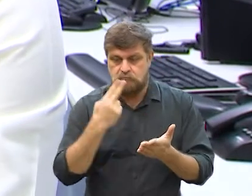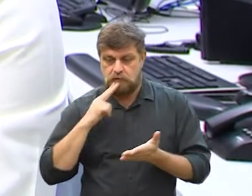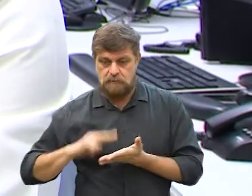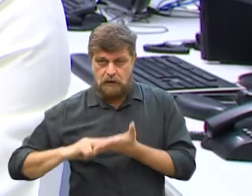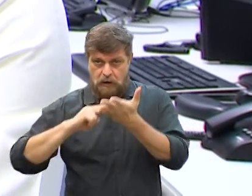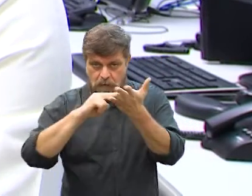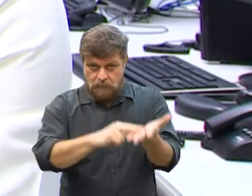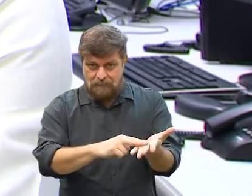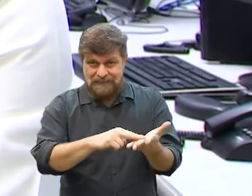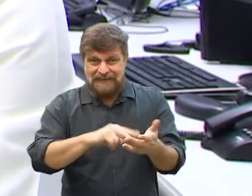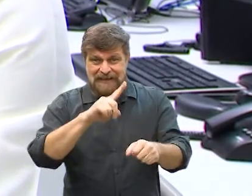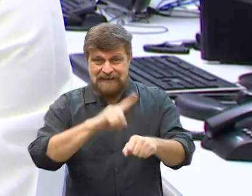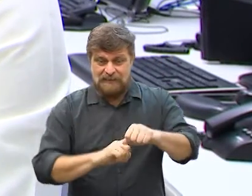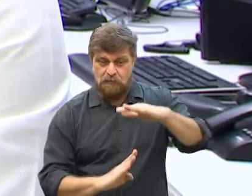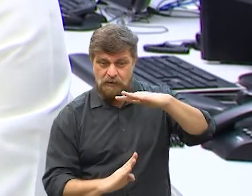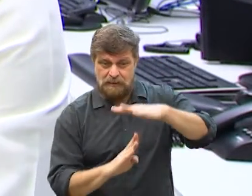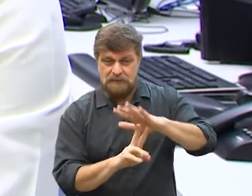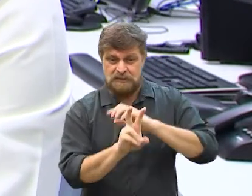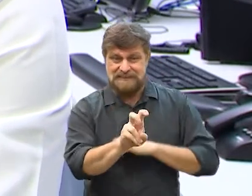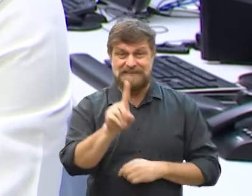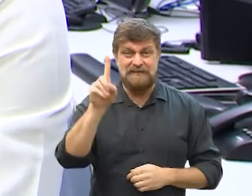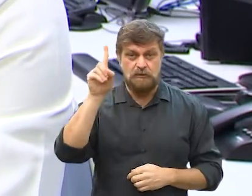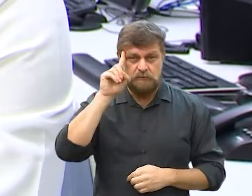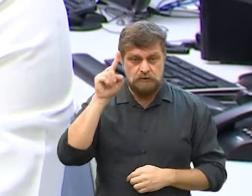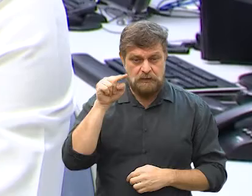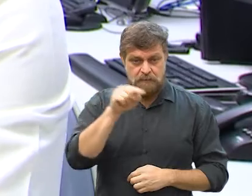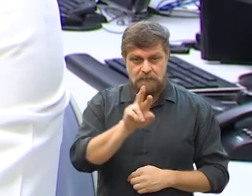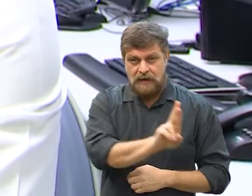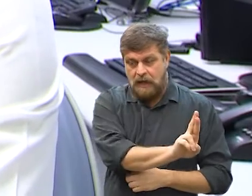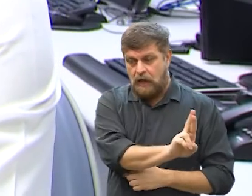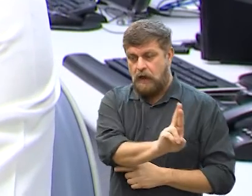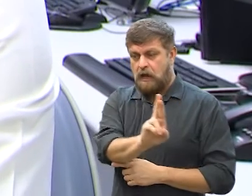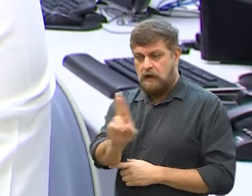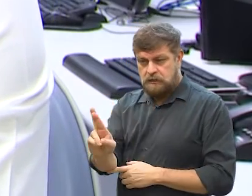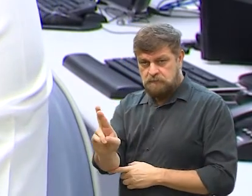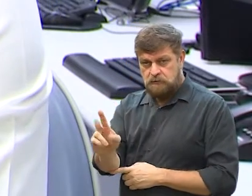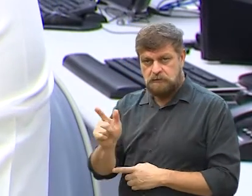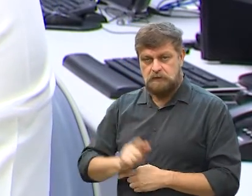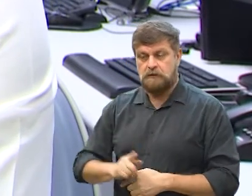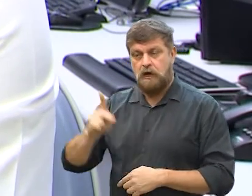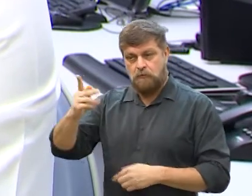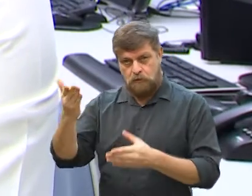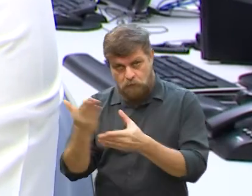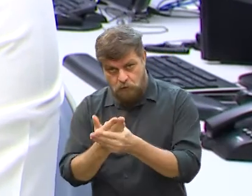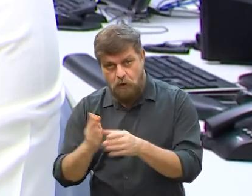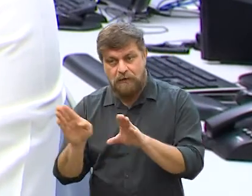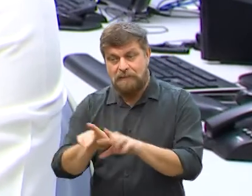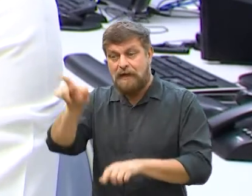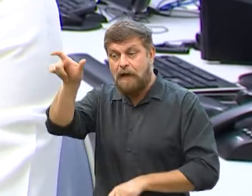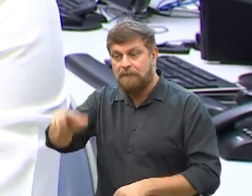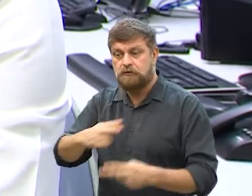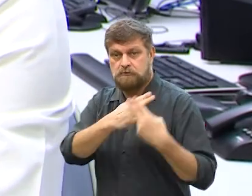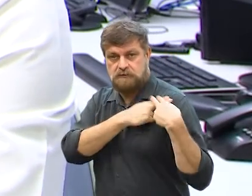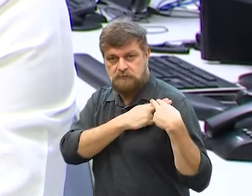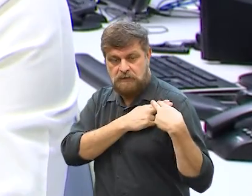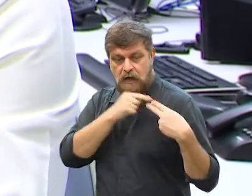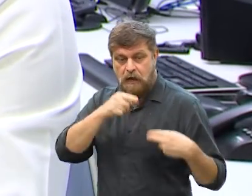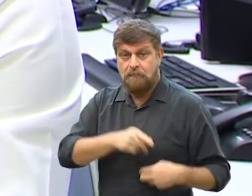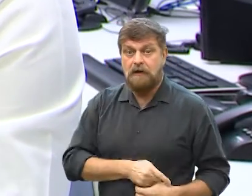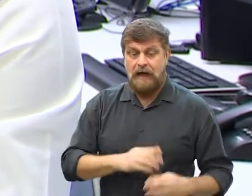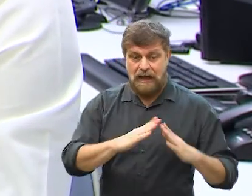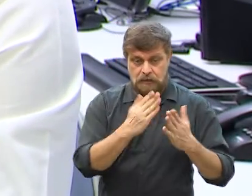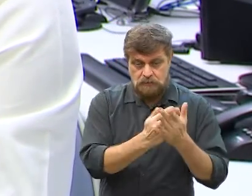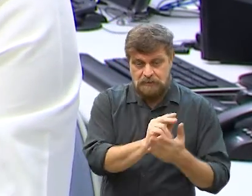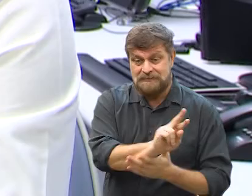notificada, tem um prazo de até 5 dias úteis para apresentar uma resposta, tanto ao PROCON quanto para o consumidor. Caso não